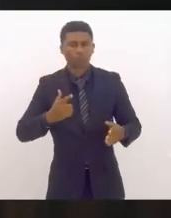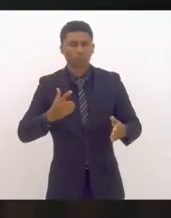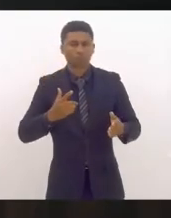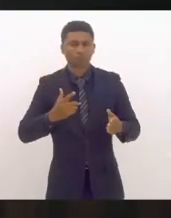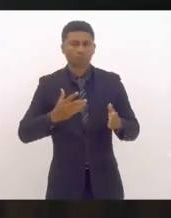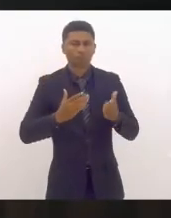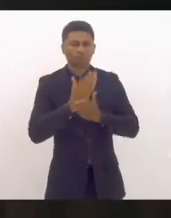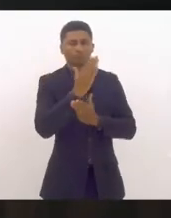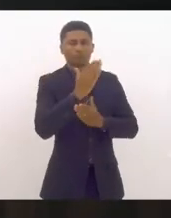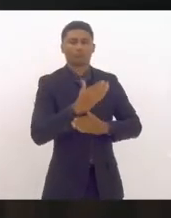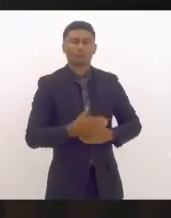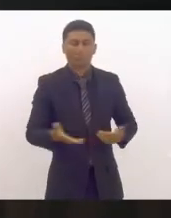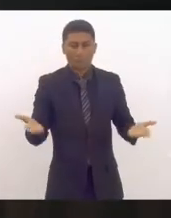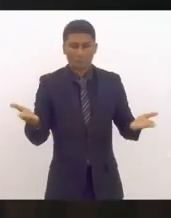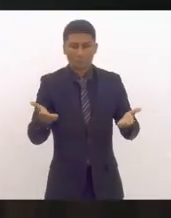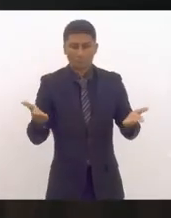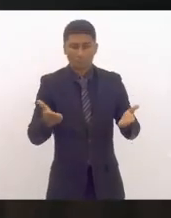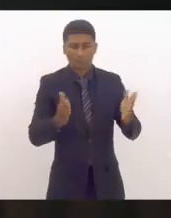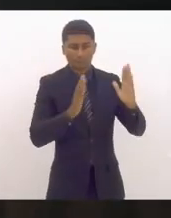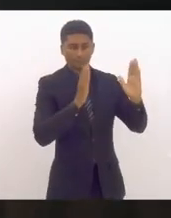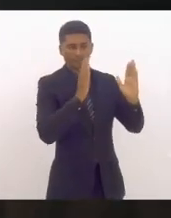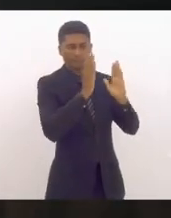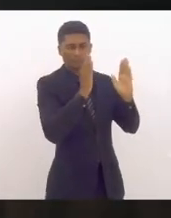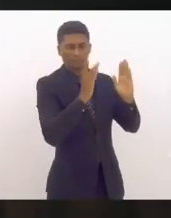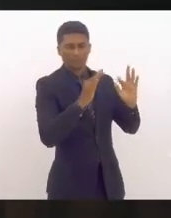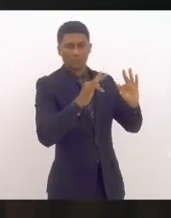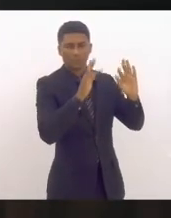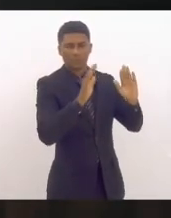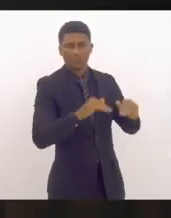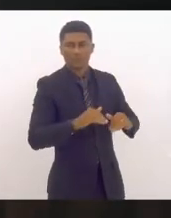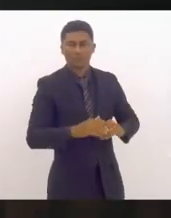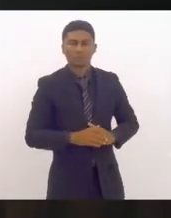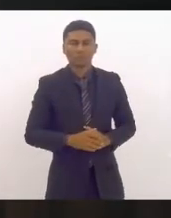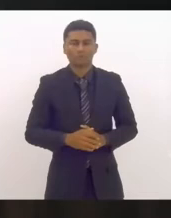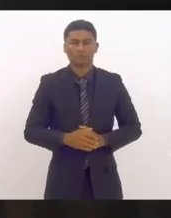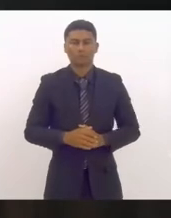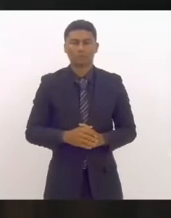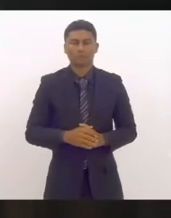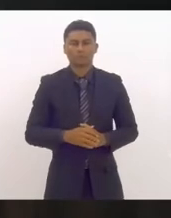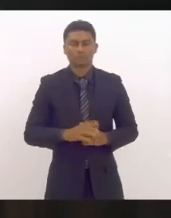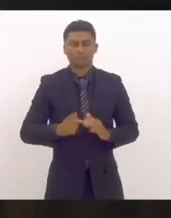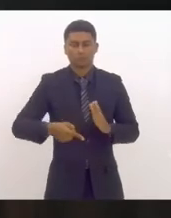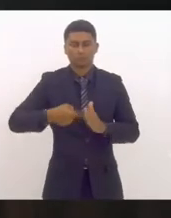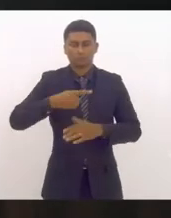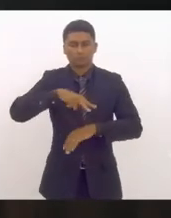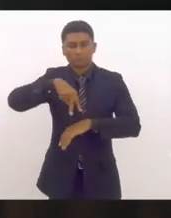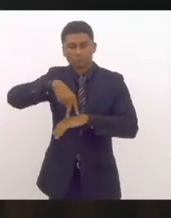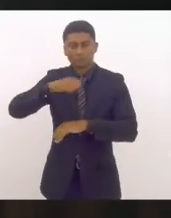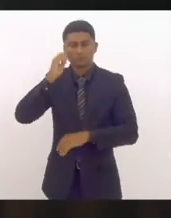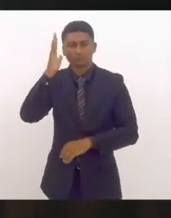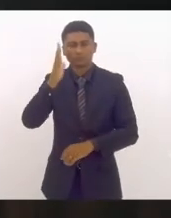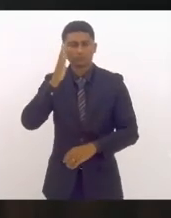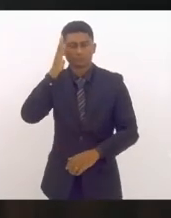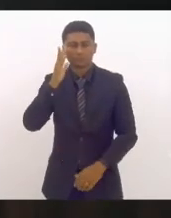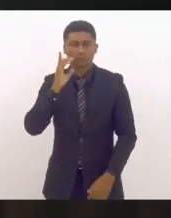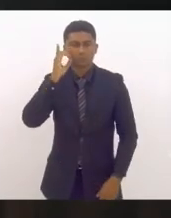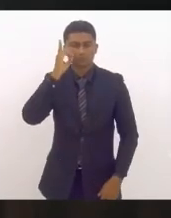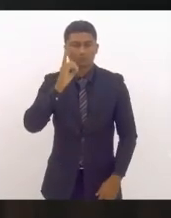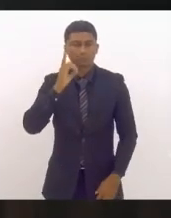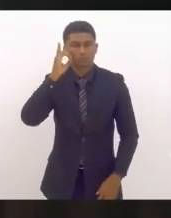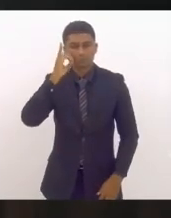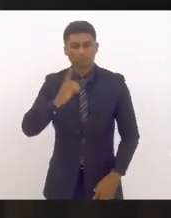Nesse momento, passo imediatamente ao expediente final. Primeiro orador inscrito, nobre